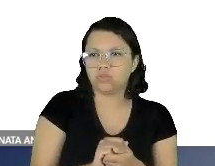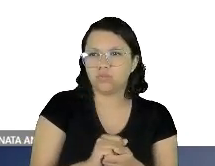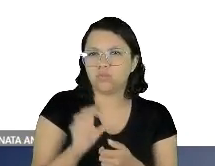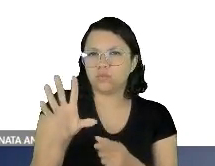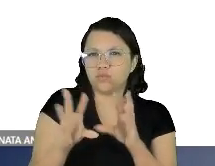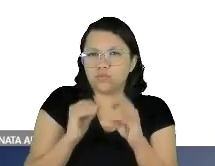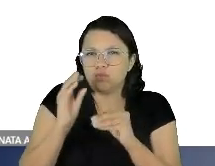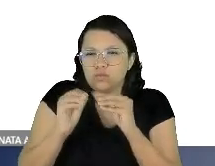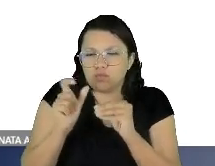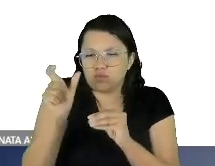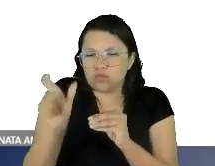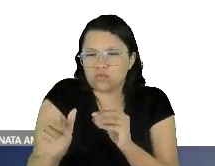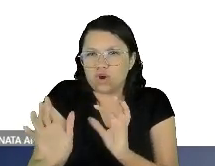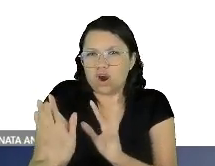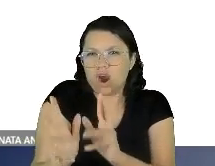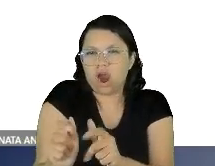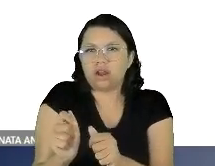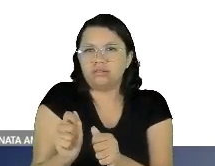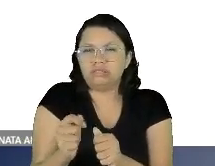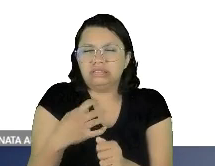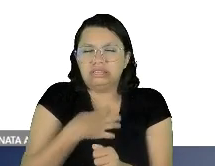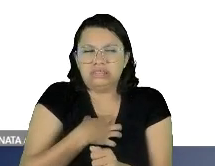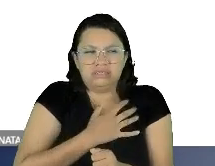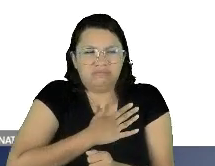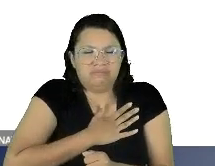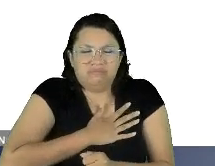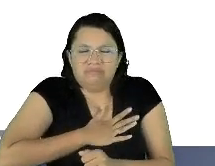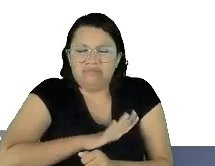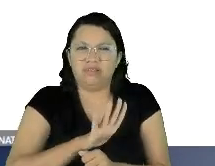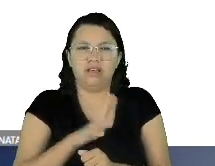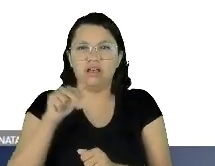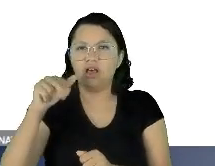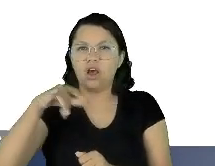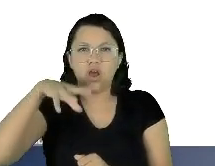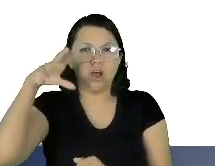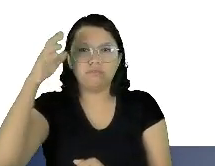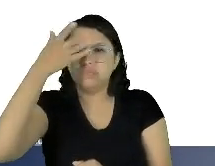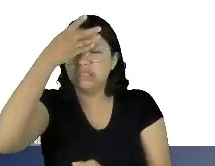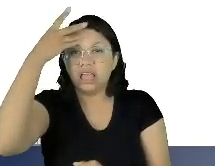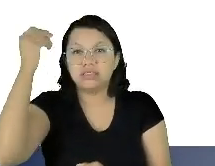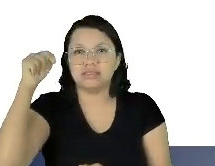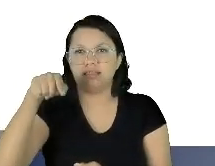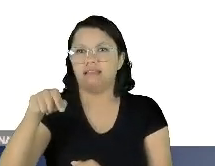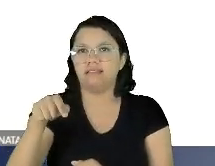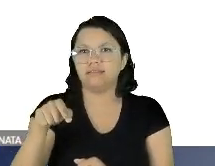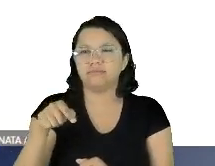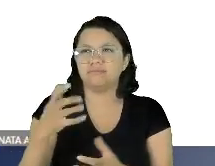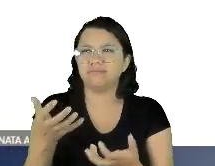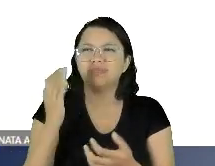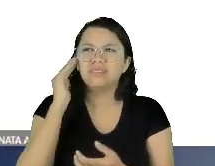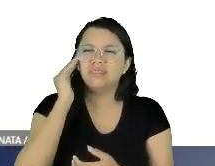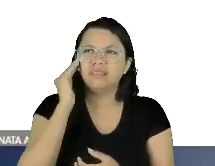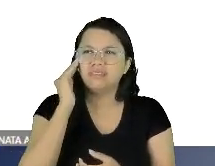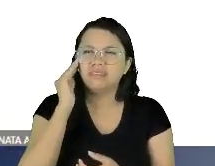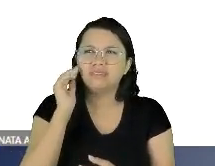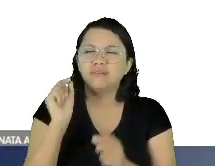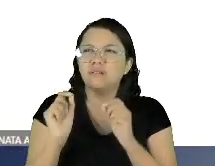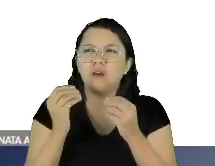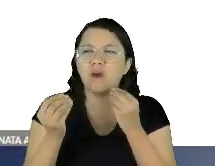todinha". Senti tanto nojo que nunca me esqueci daquela cena. Queria entender em que